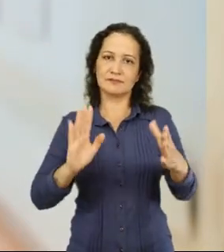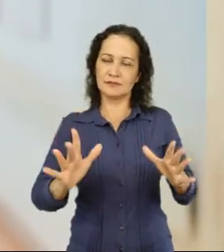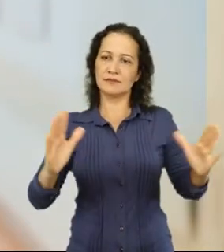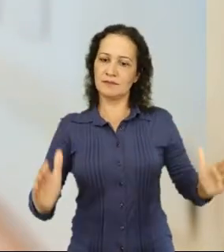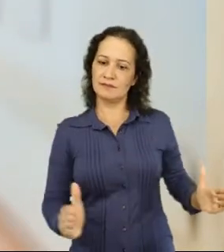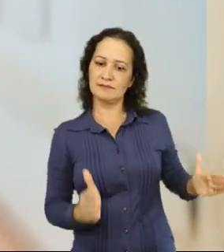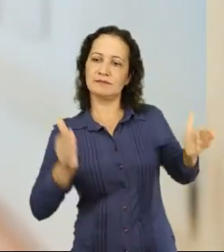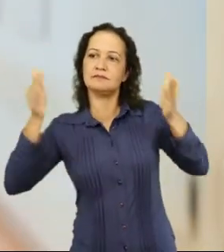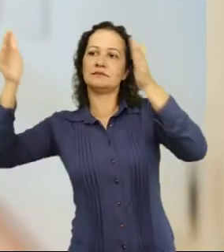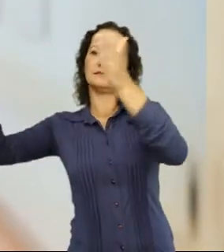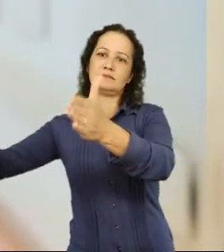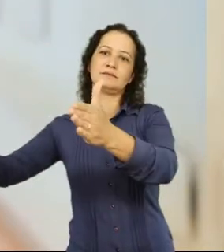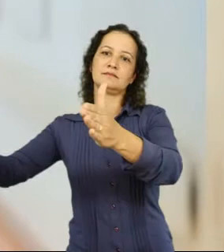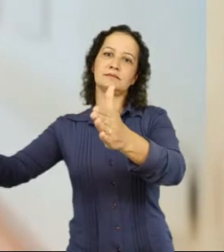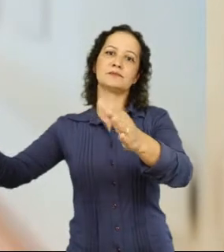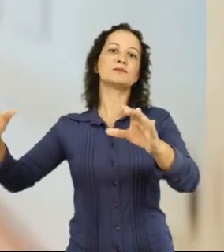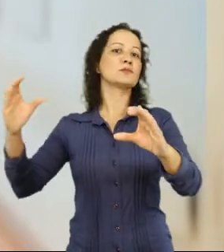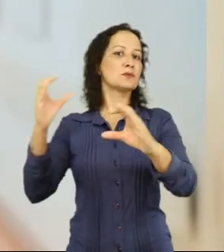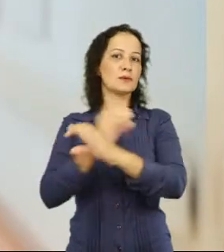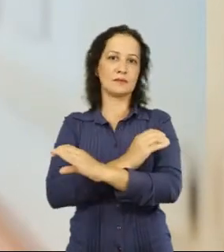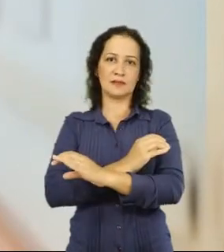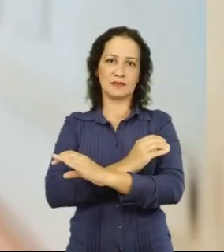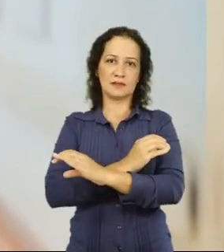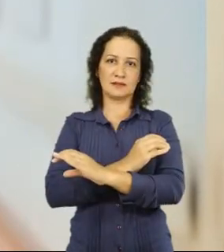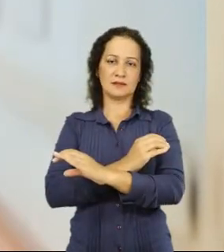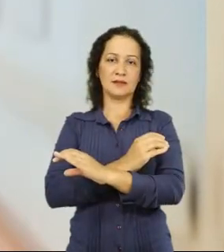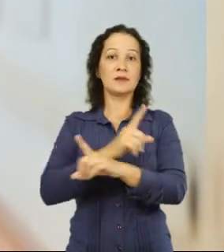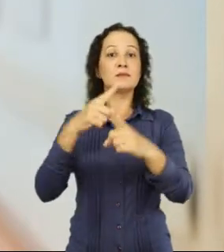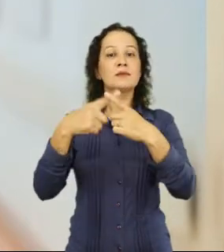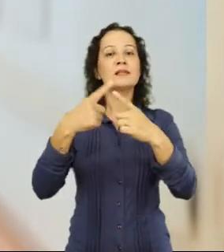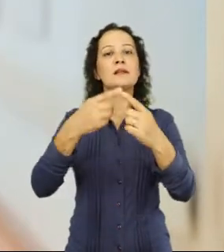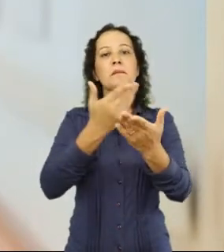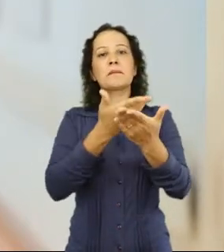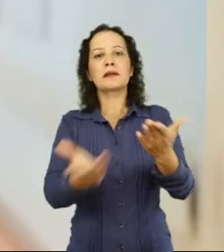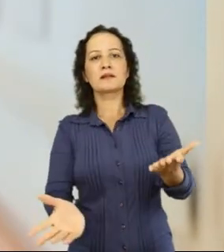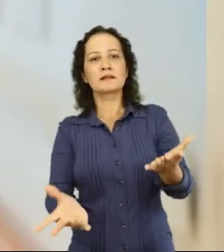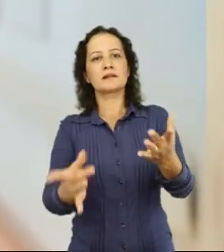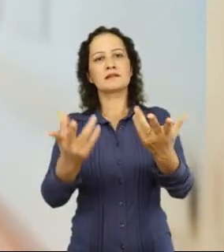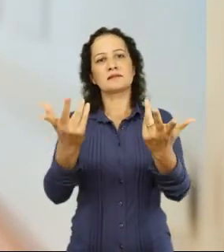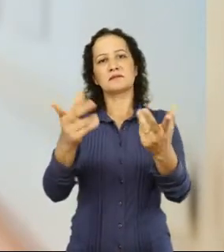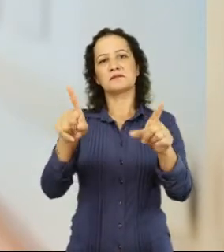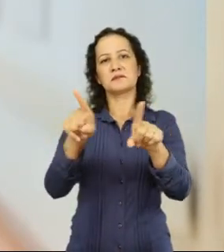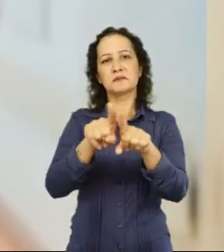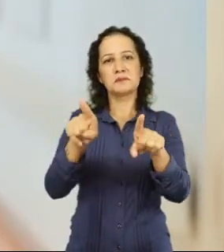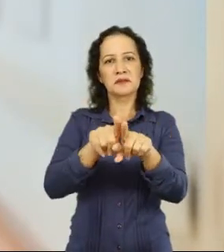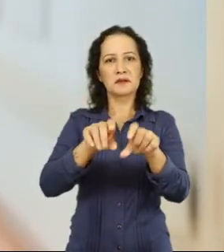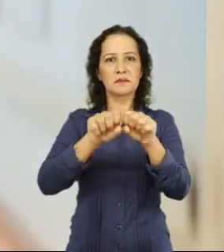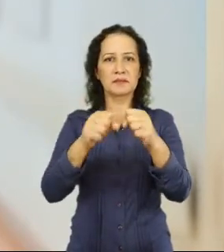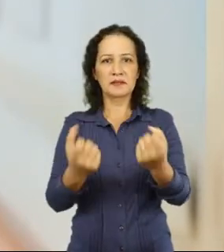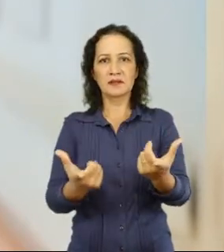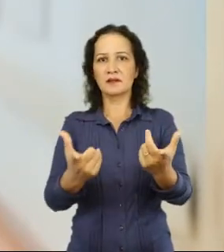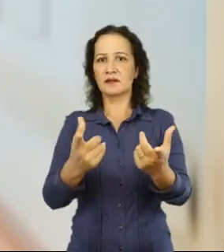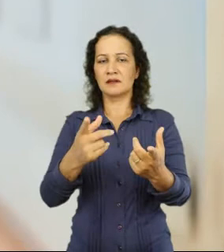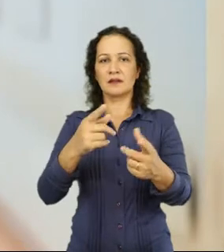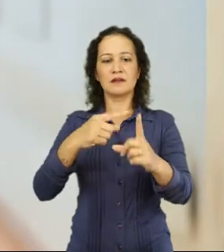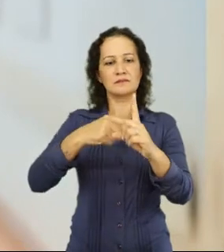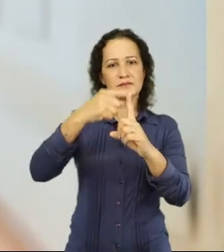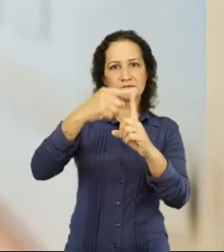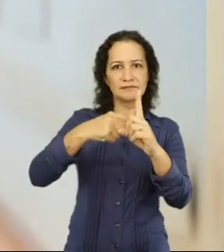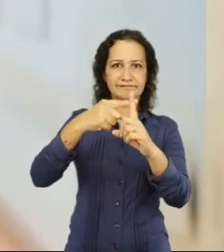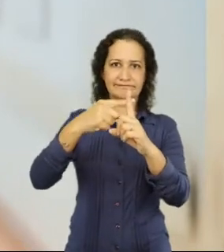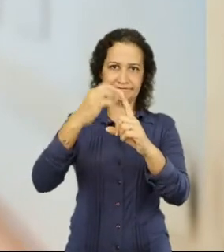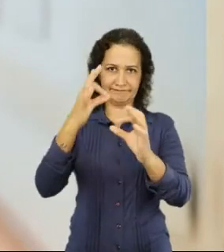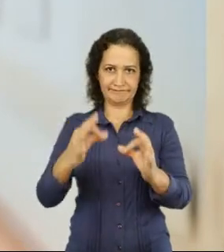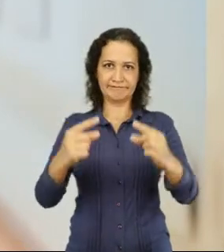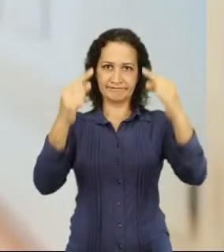para o serviço de vacina. Assim, não teremos a garantia, literalmente, de entregar imunobiológico viável para a administração